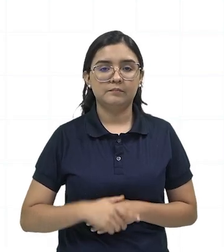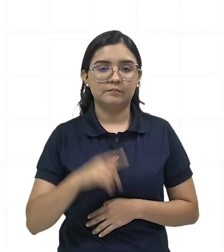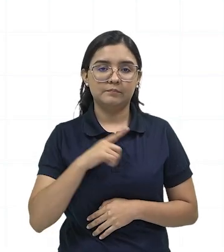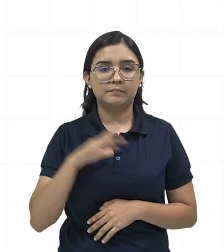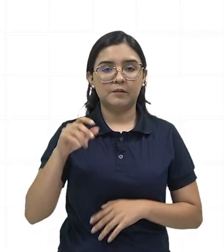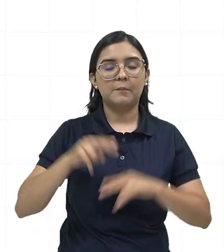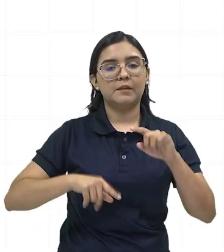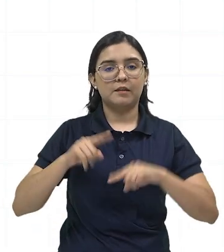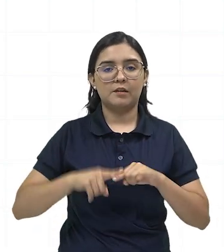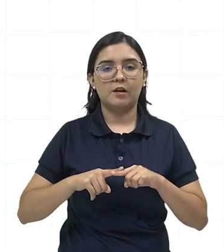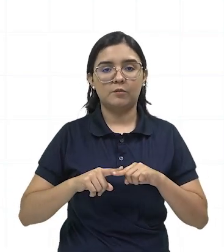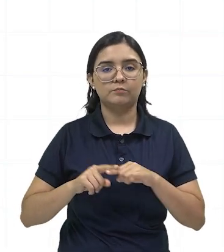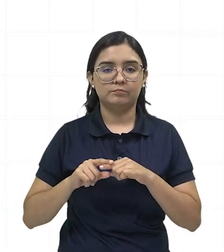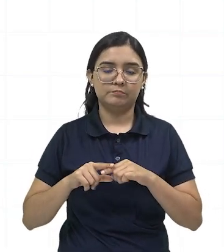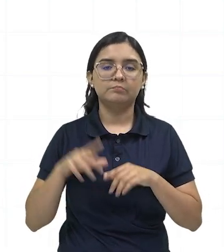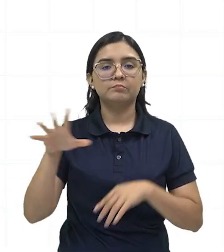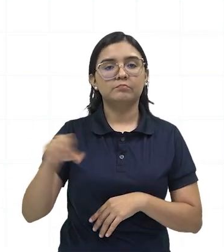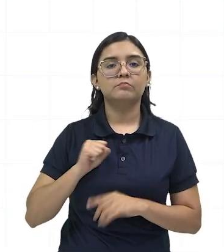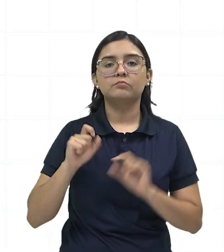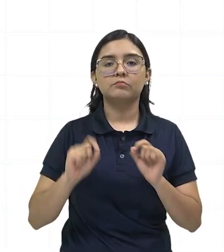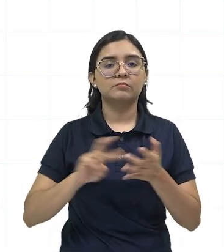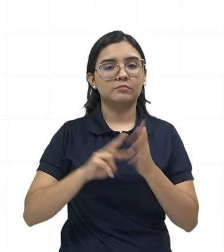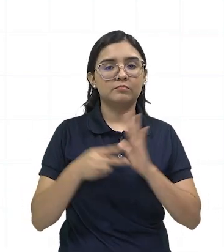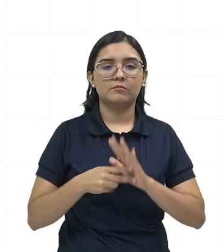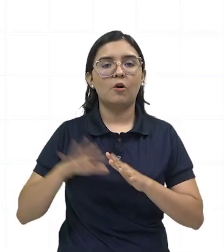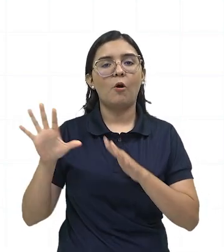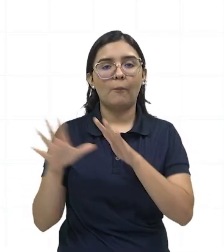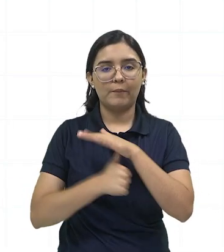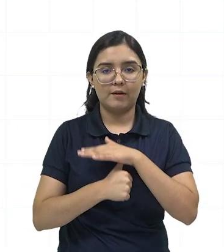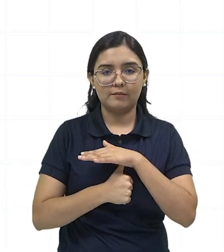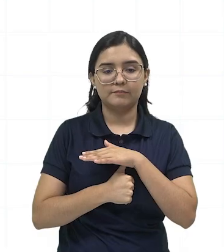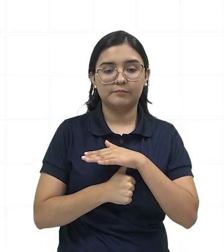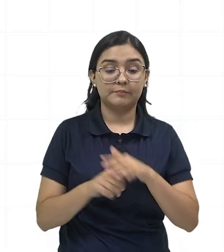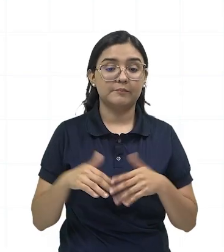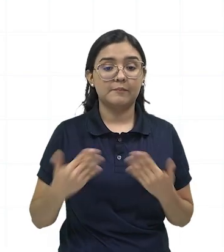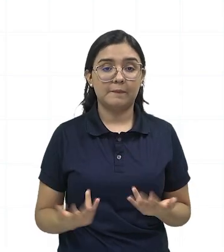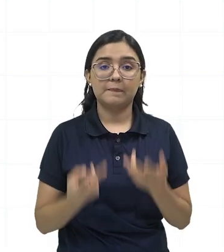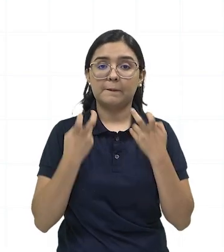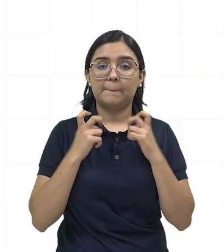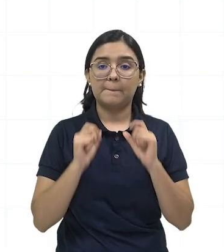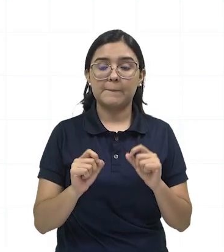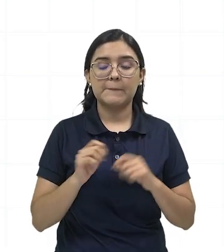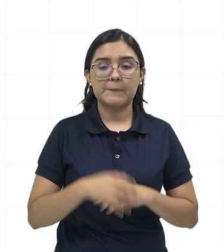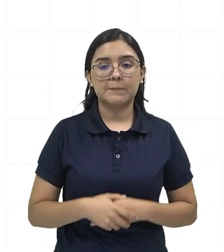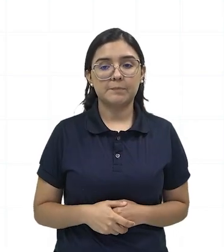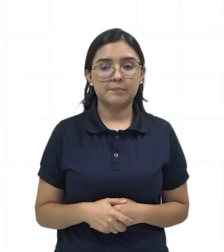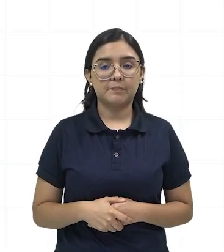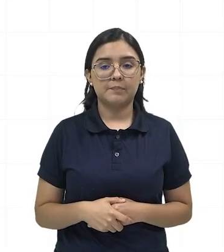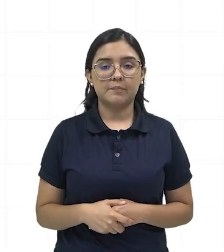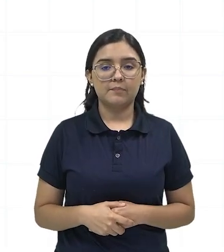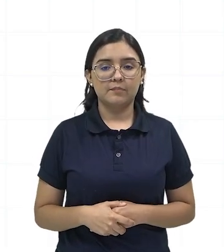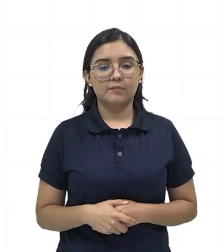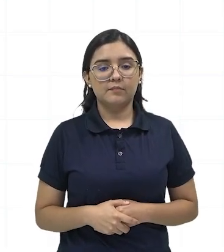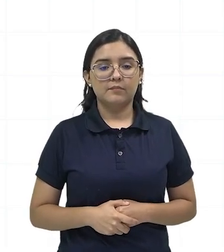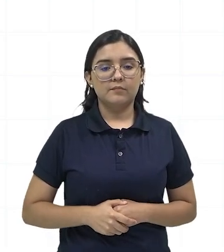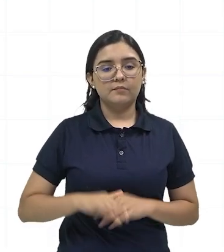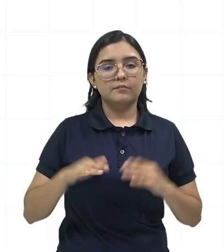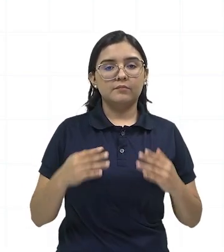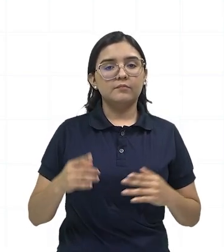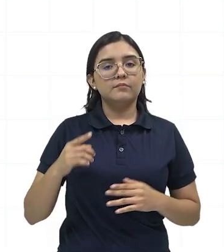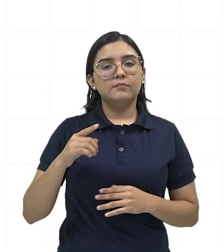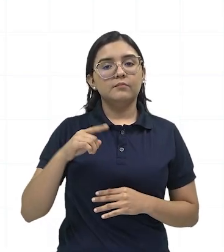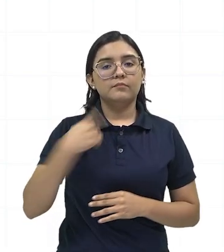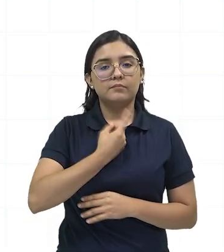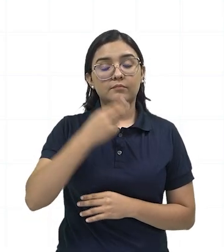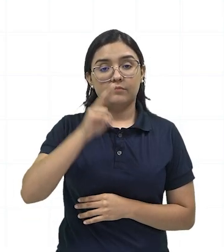dos outros. Significa o quê? Roubar. Então, observem que nós